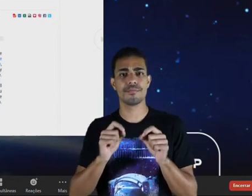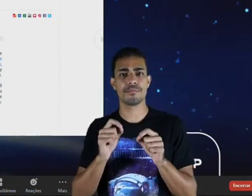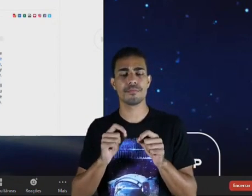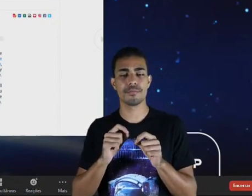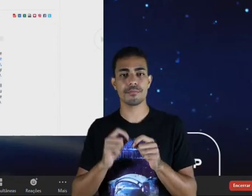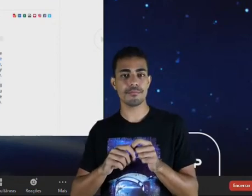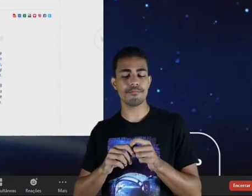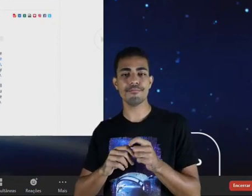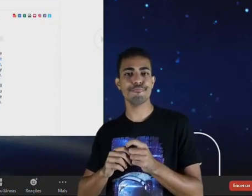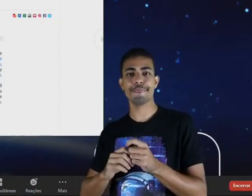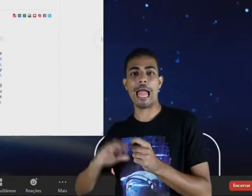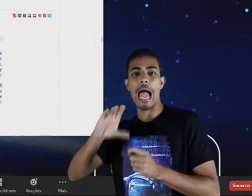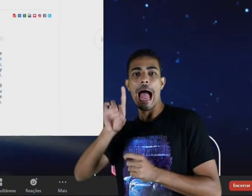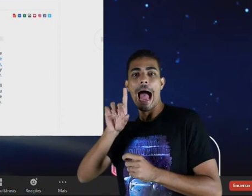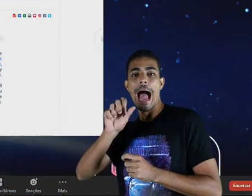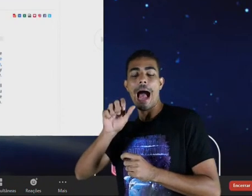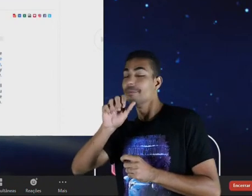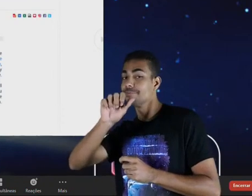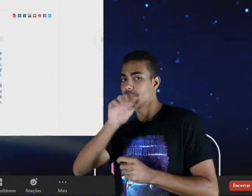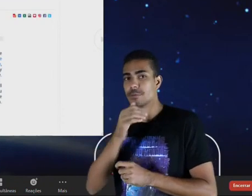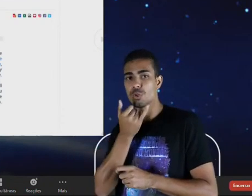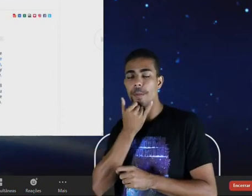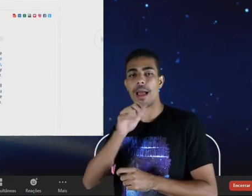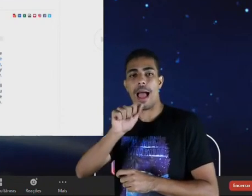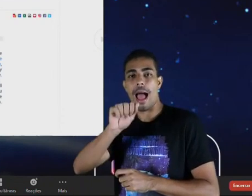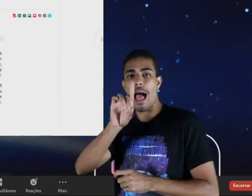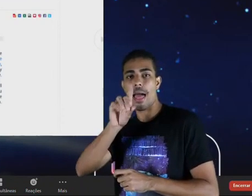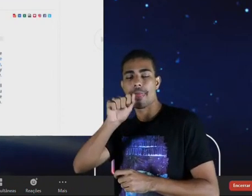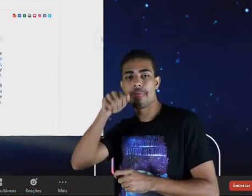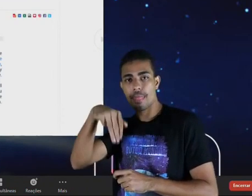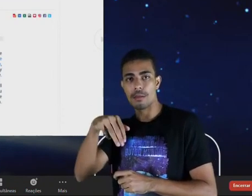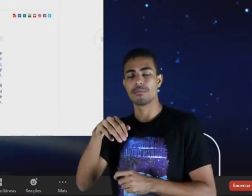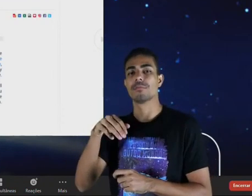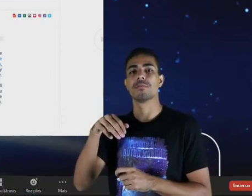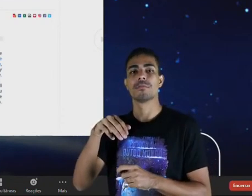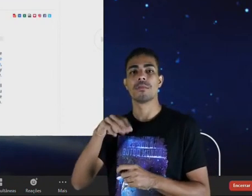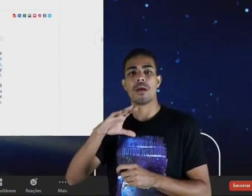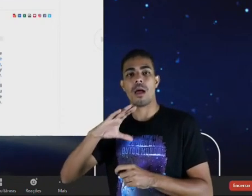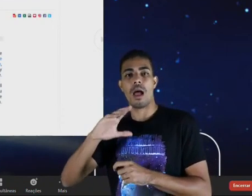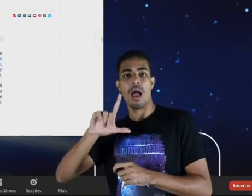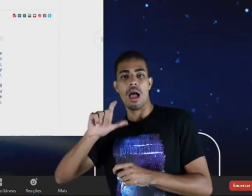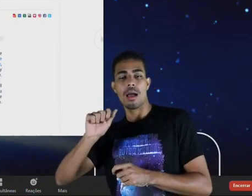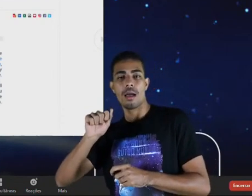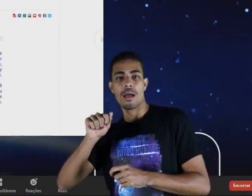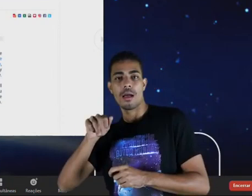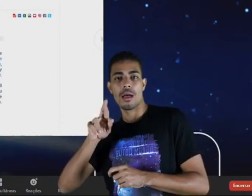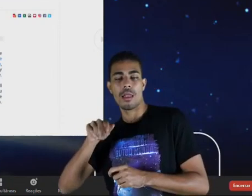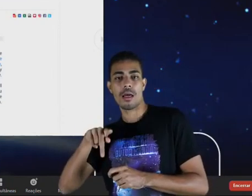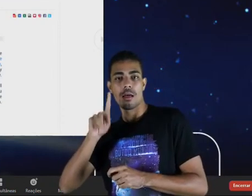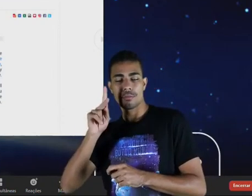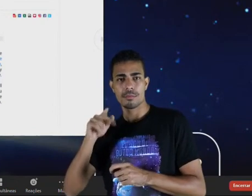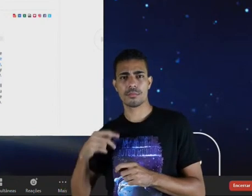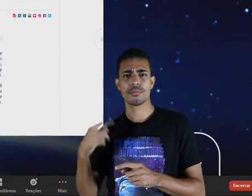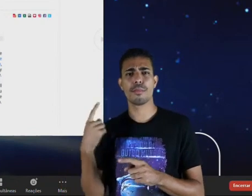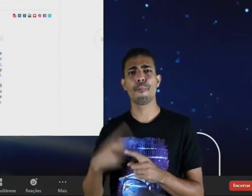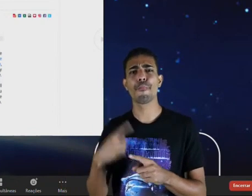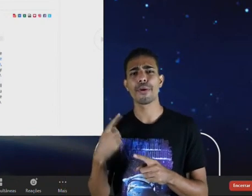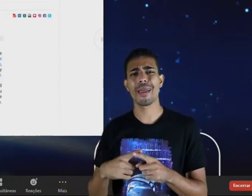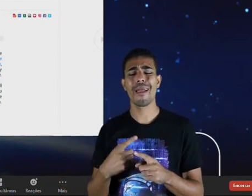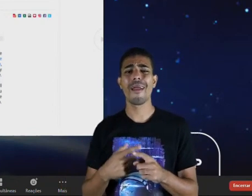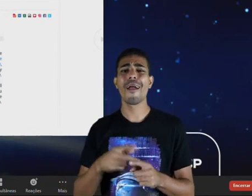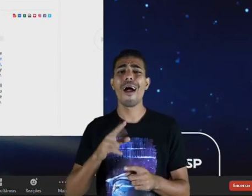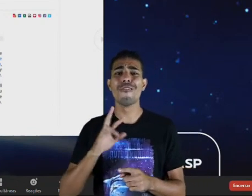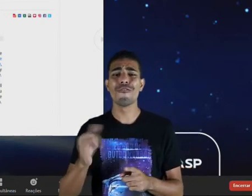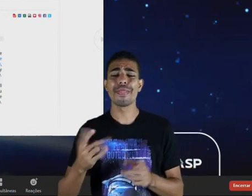bíblico de Adam Clark. O comentário bíblico de Adam Clark está todo de graça na internet. Então, para que eu ia ficar ocupando a minha estante aqui